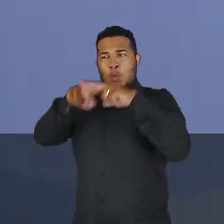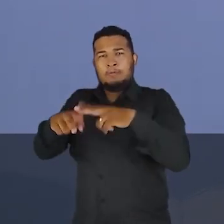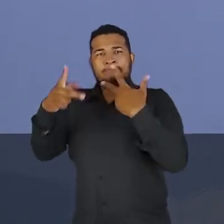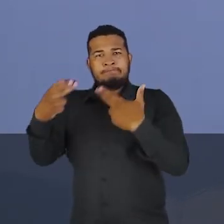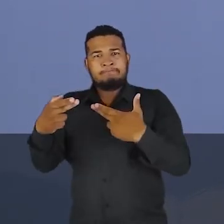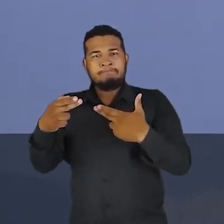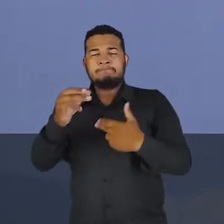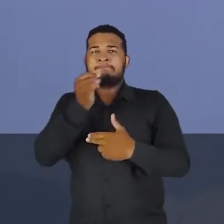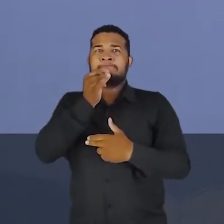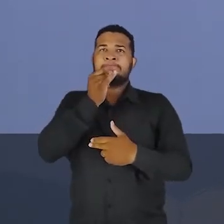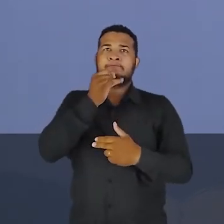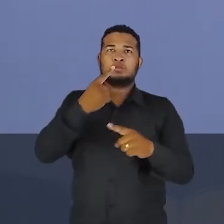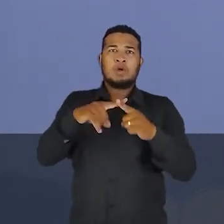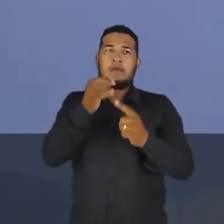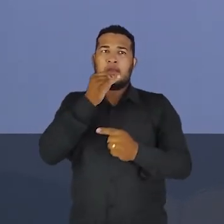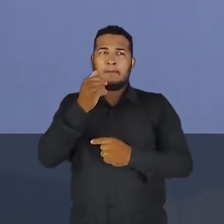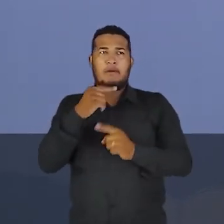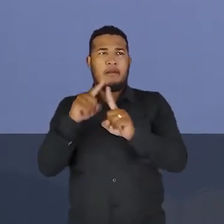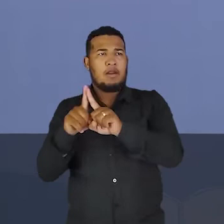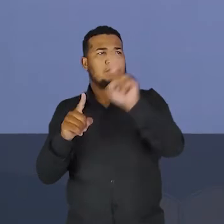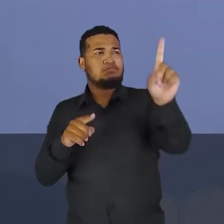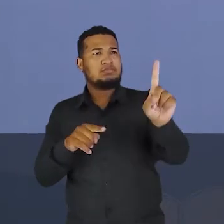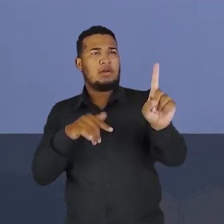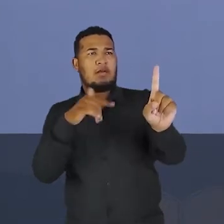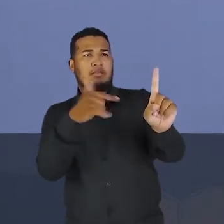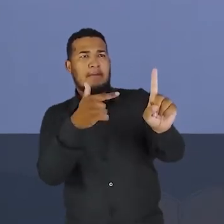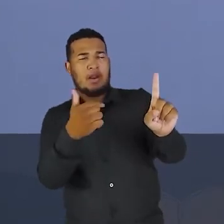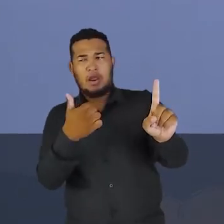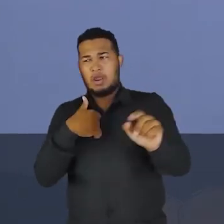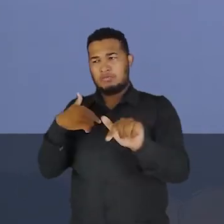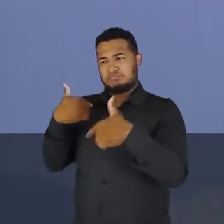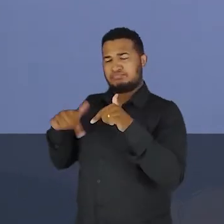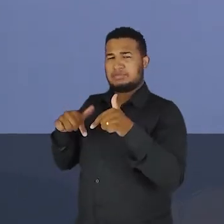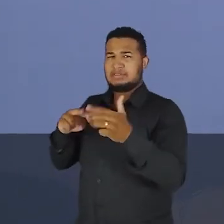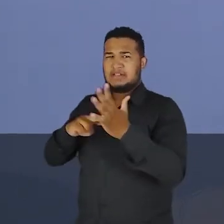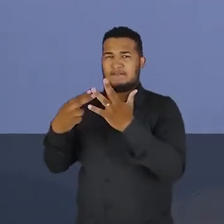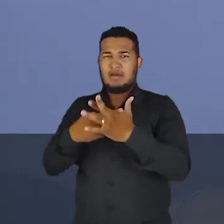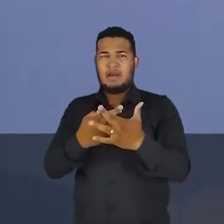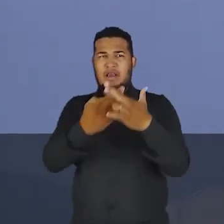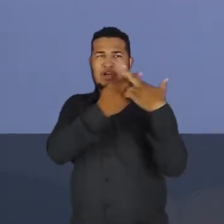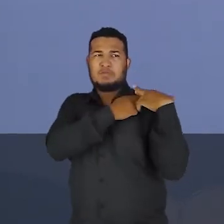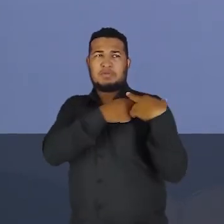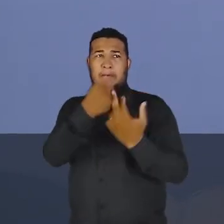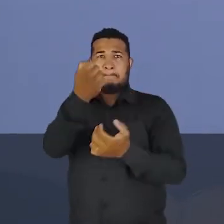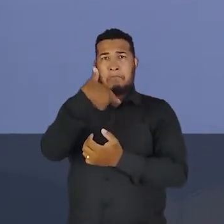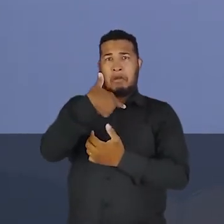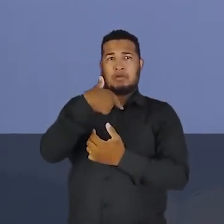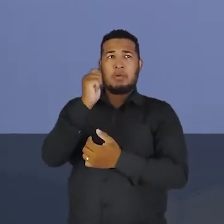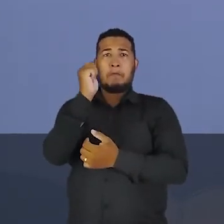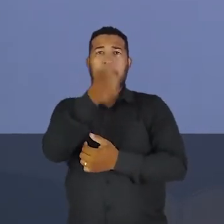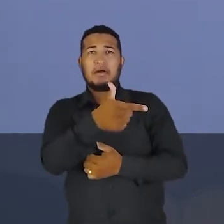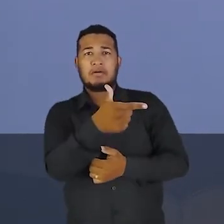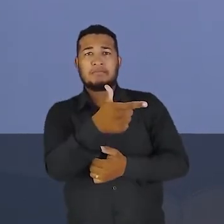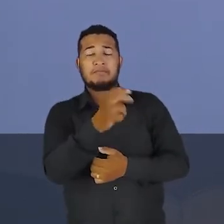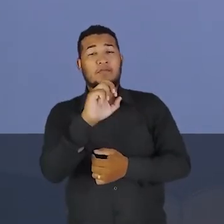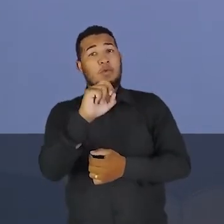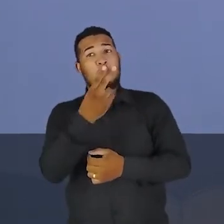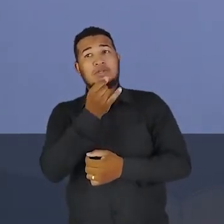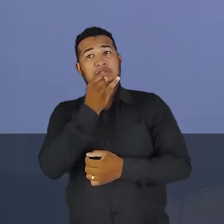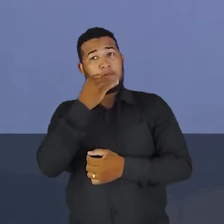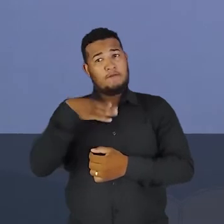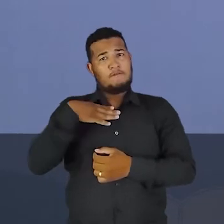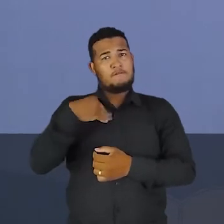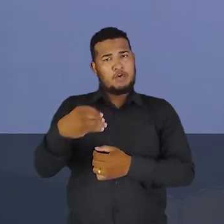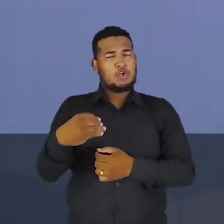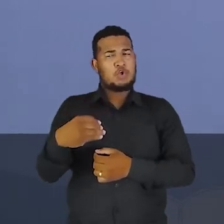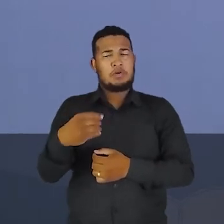ele estava trabalhando fora e eu em casa que eu tenho mais ou menos responsabilidades que ele? Ou você é filho e se comporta como aquele que